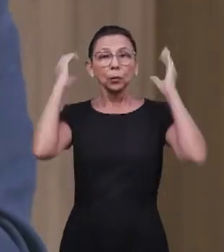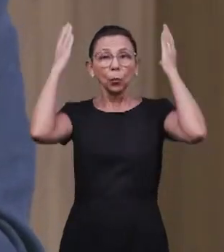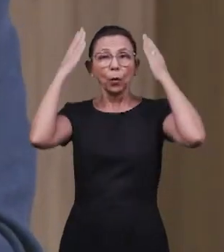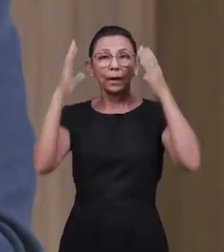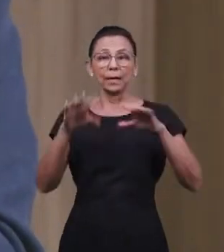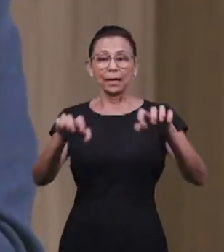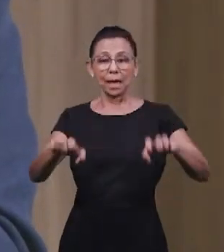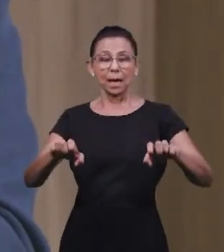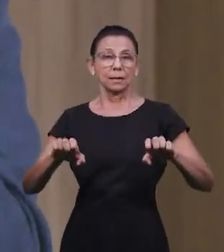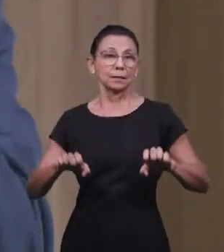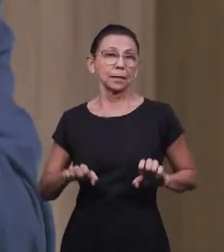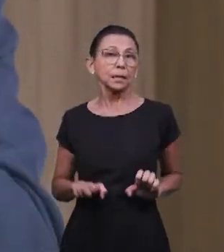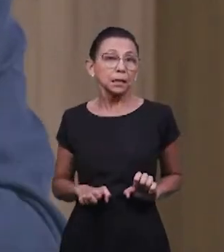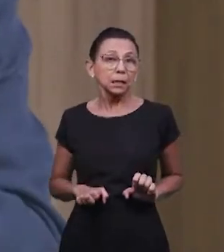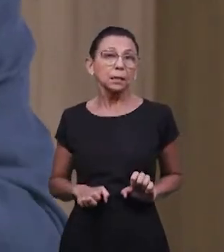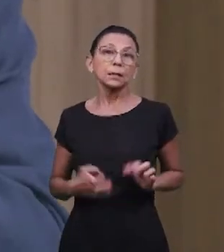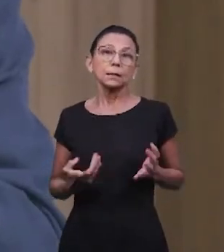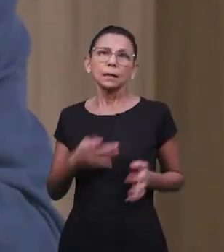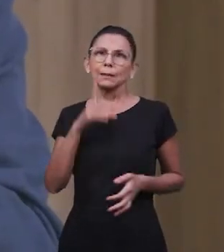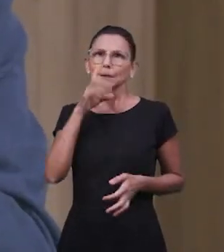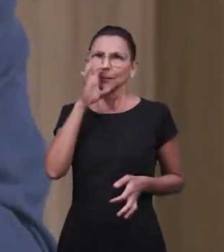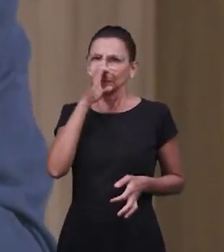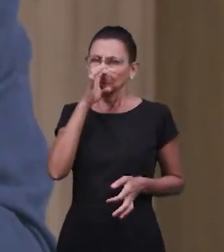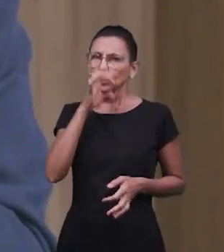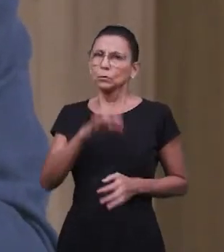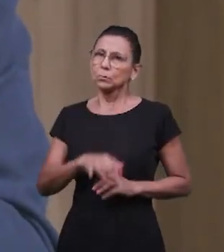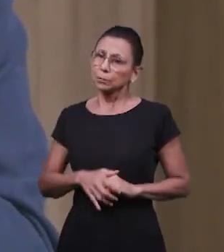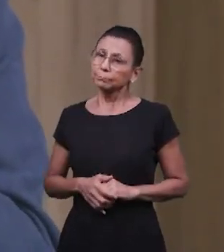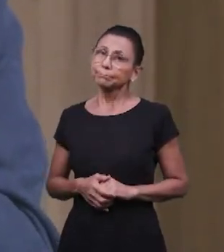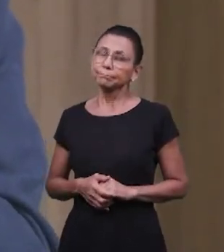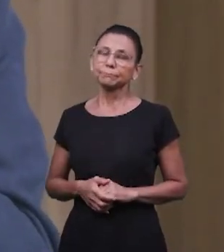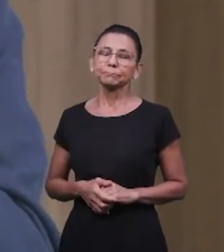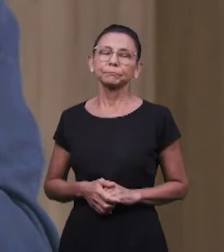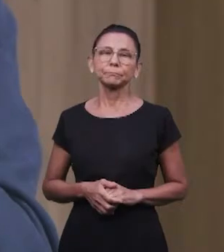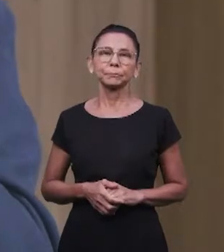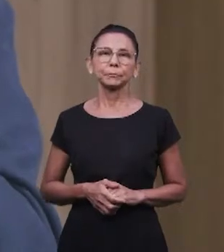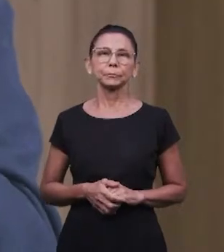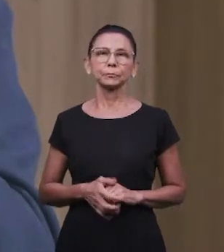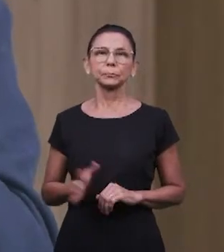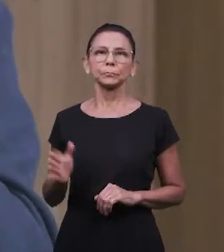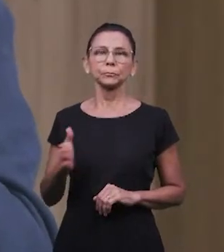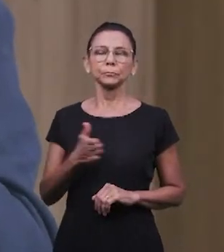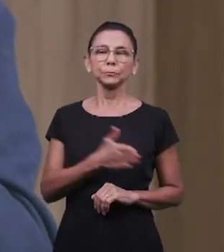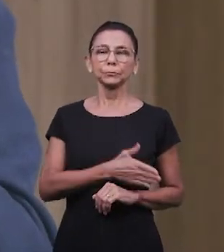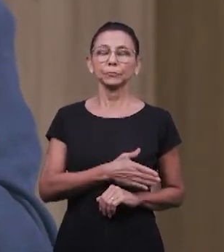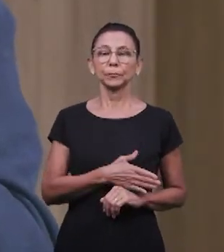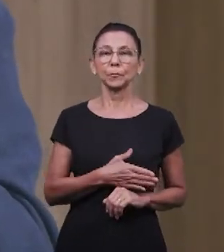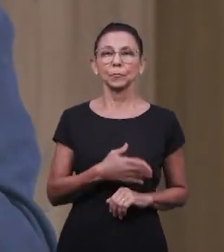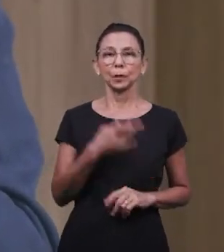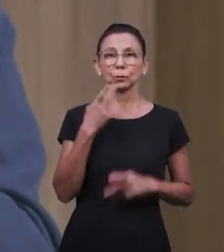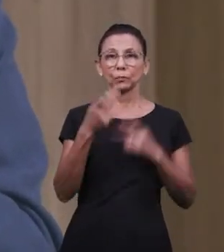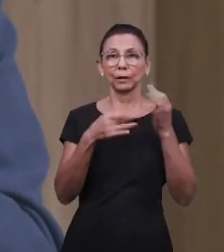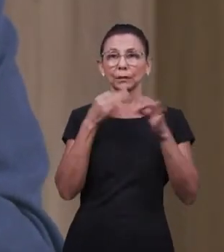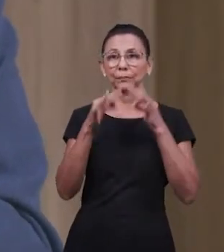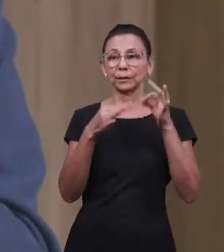nossa parte. E lembro de uma coisa, para encerrar minha palavra, demorando demais aqui falando, lembro de uma coisa, a Bíblia falou,